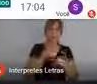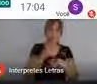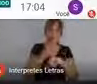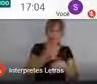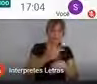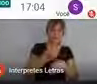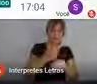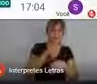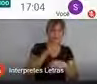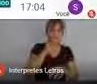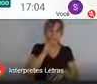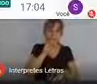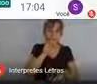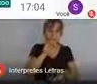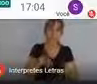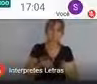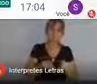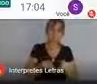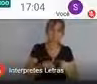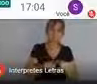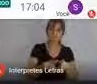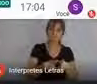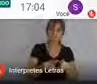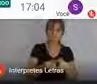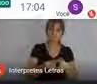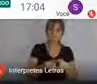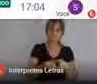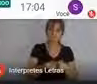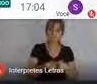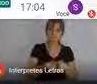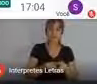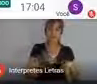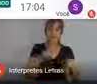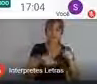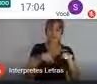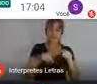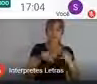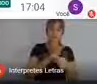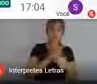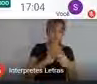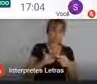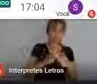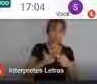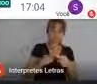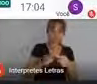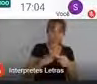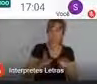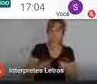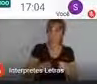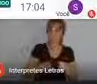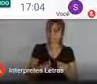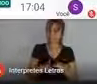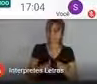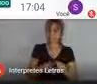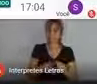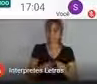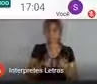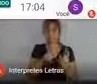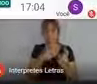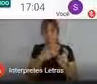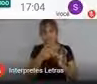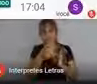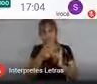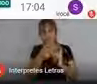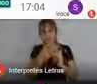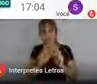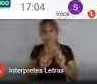falado, ou esses fonemas falados no que diz respeito à variação fonética, até que ponto isso mostra a